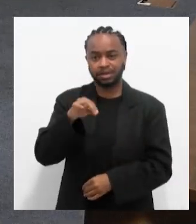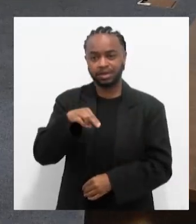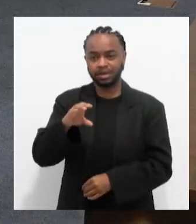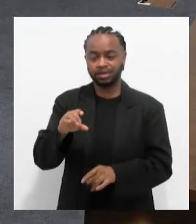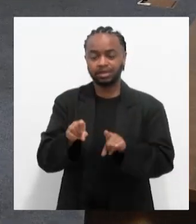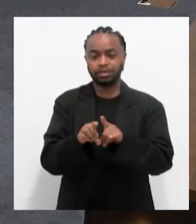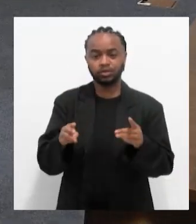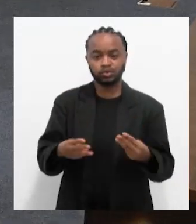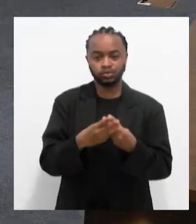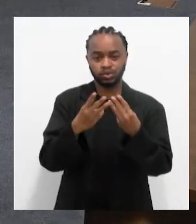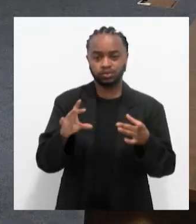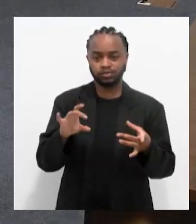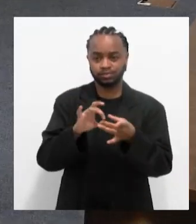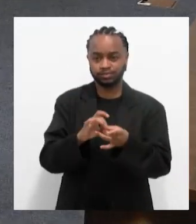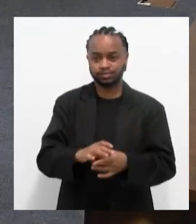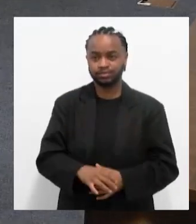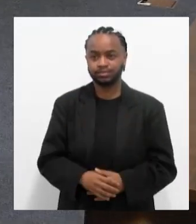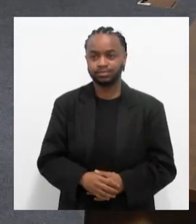incluídos também.